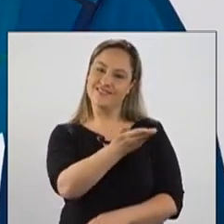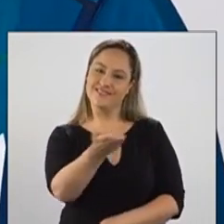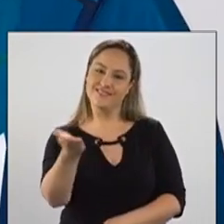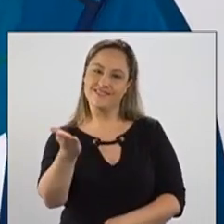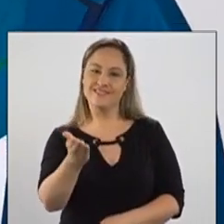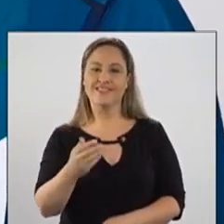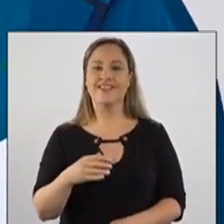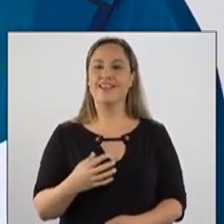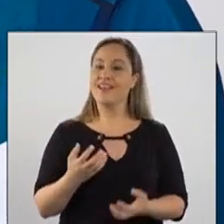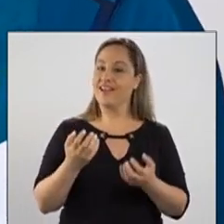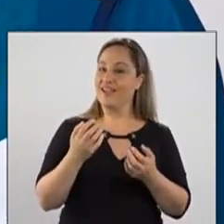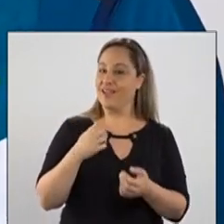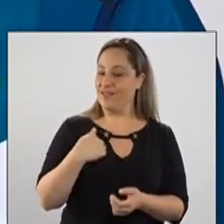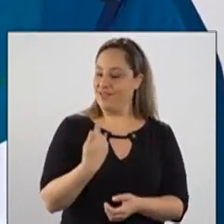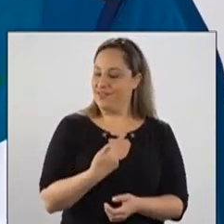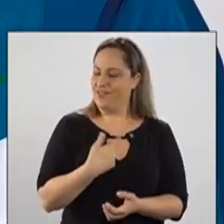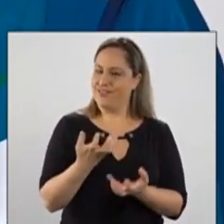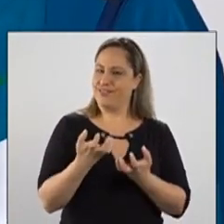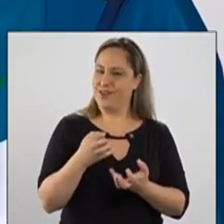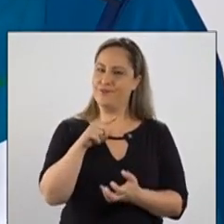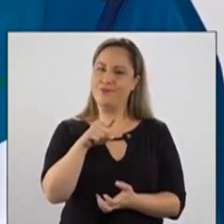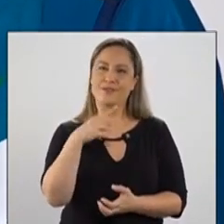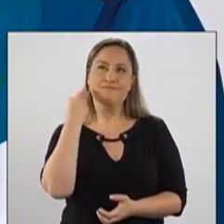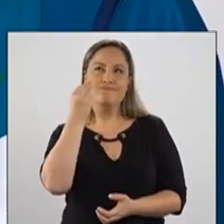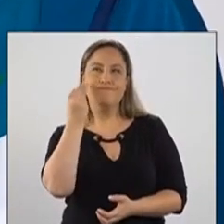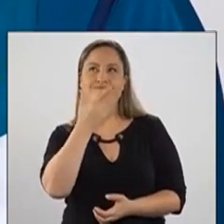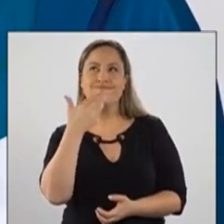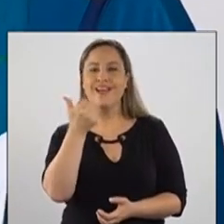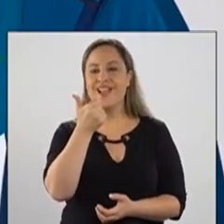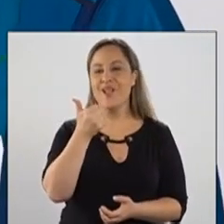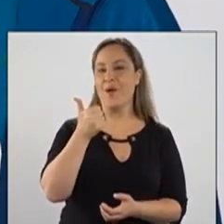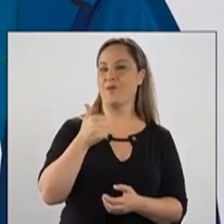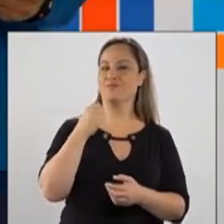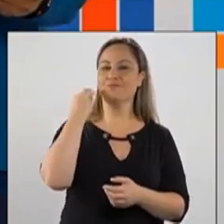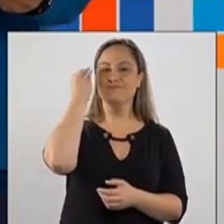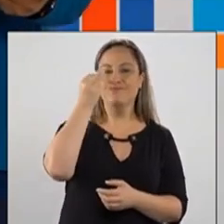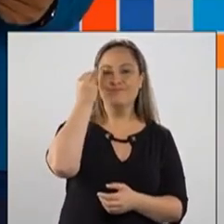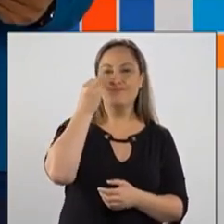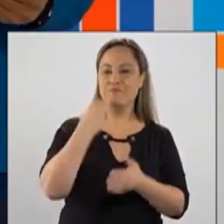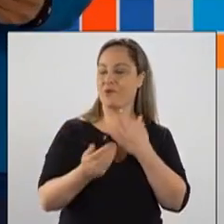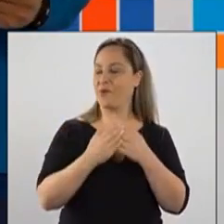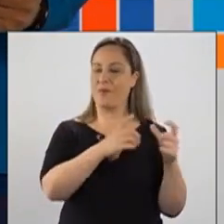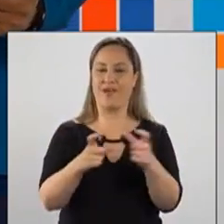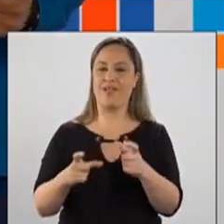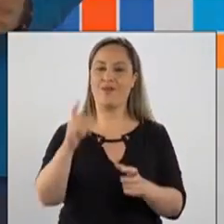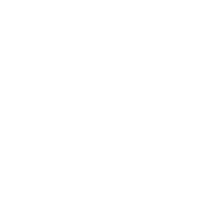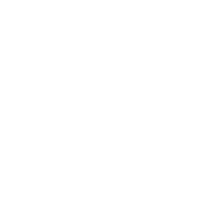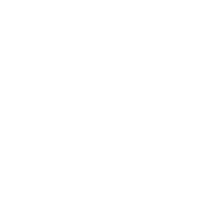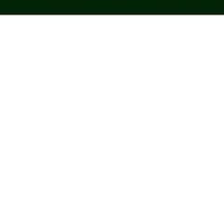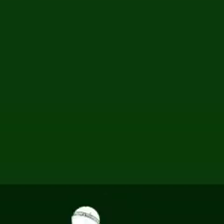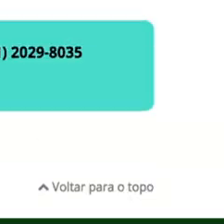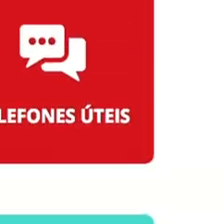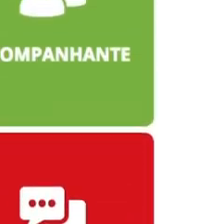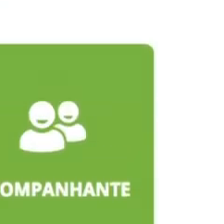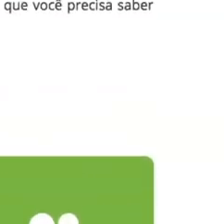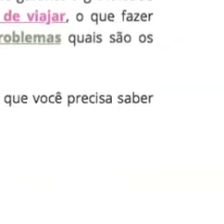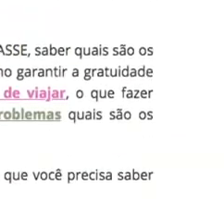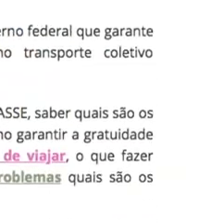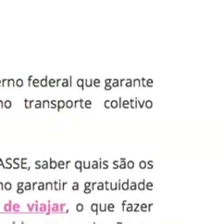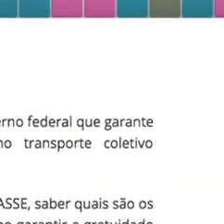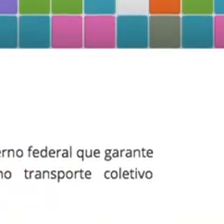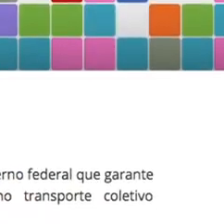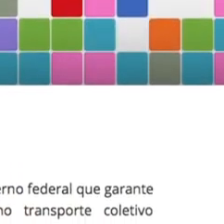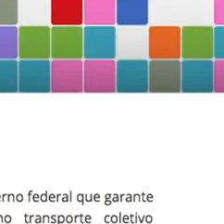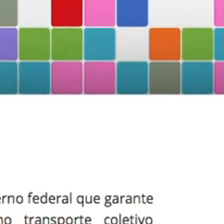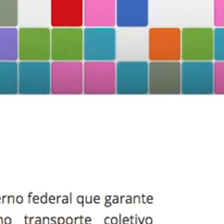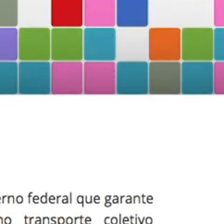Nós queremos que você tenha a melhor experiência em qualquer lugar do Brasil. E sem limites! O portal mostra